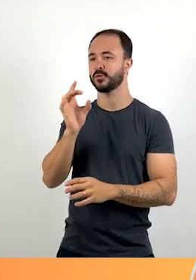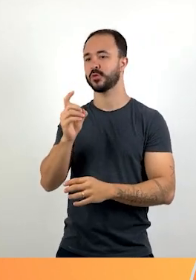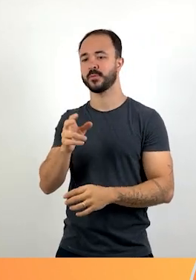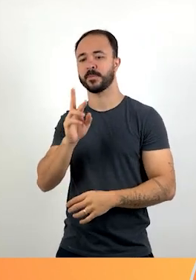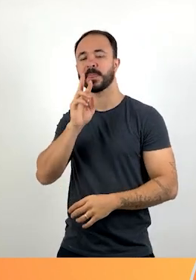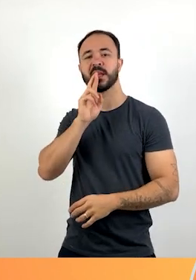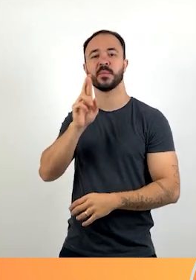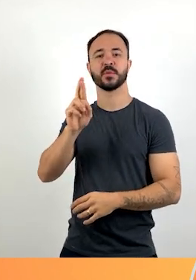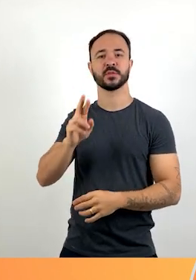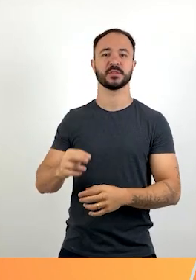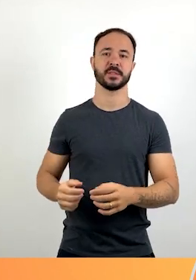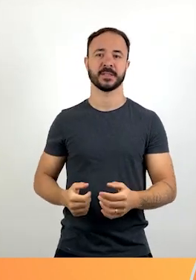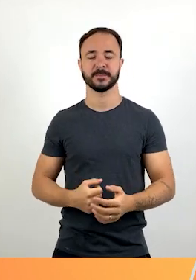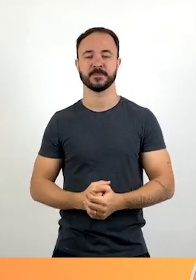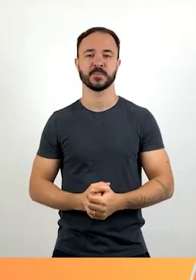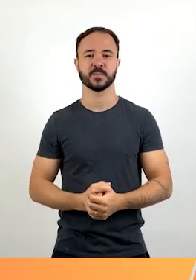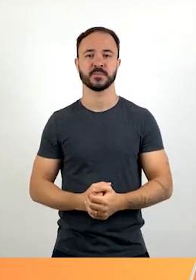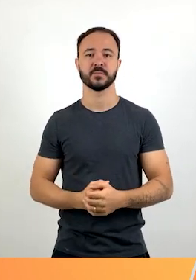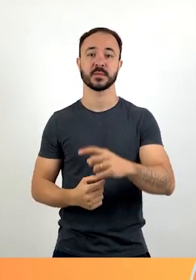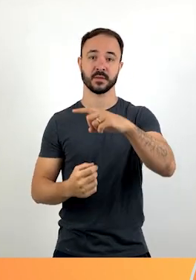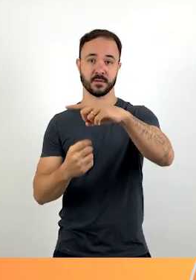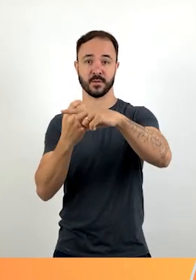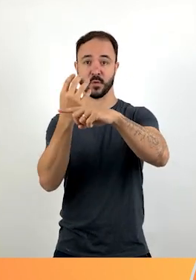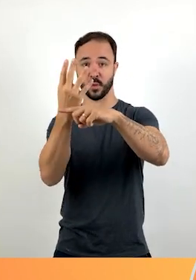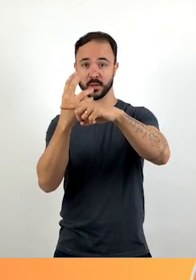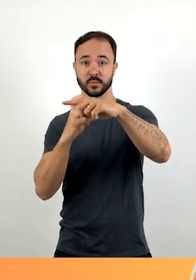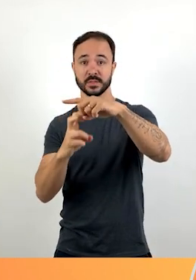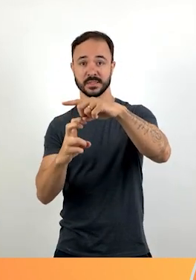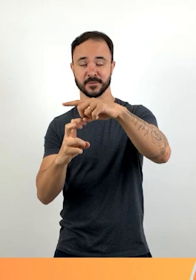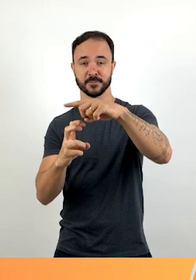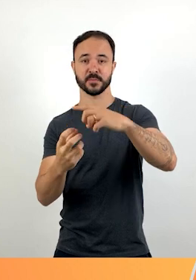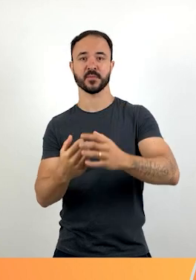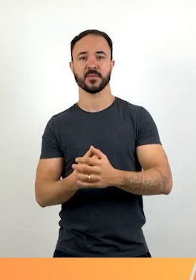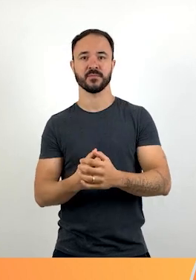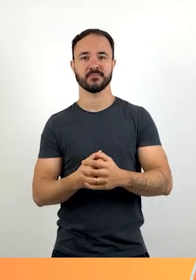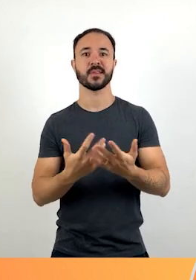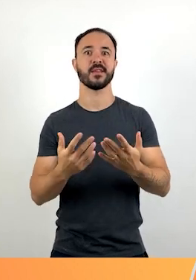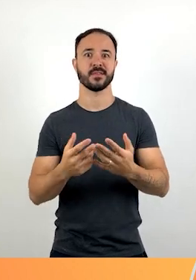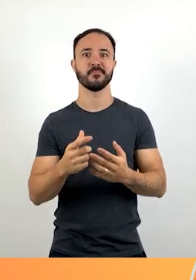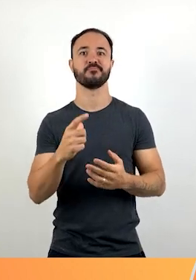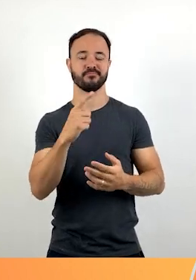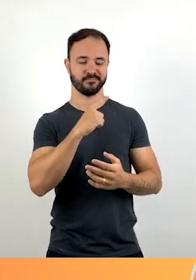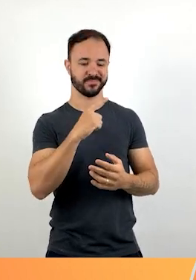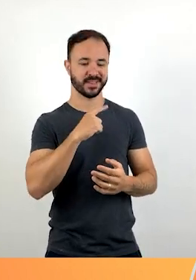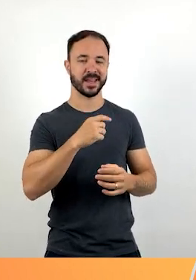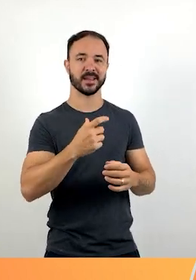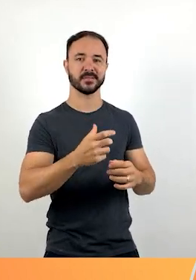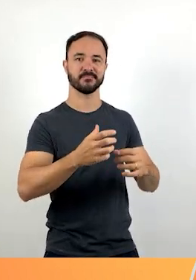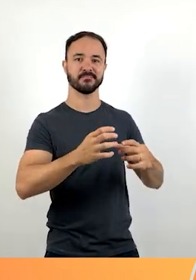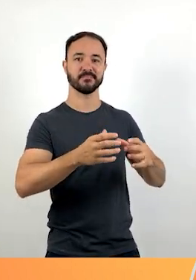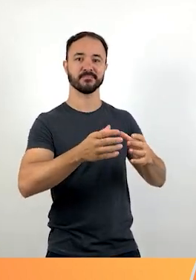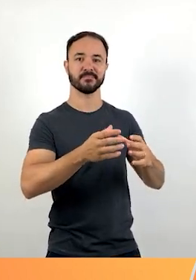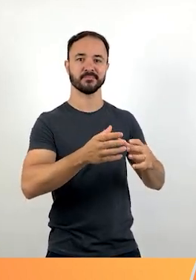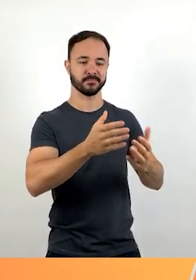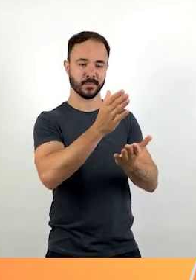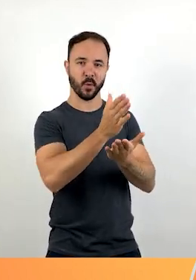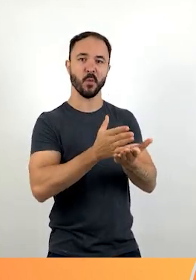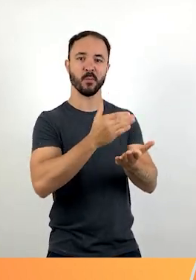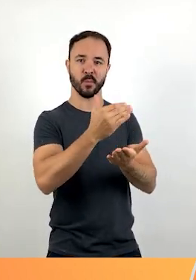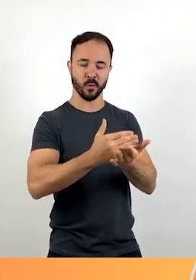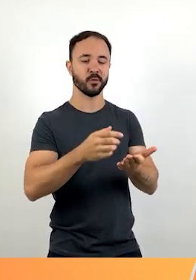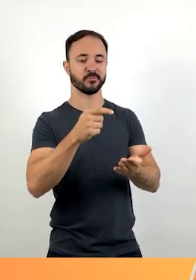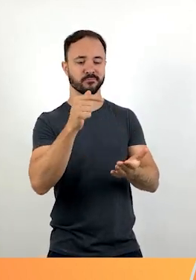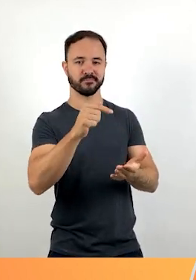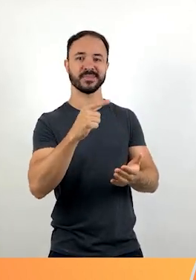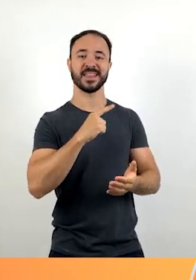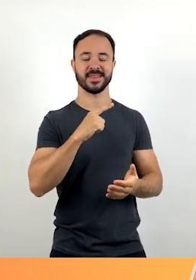é 4. E aqui fica 4 sobre 5. Quer dizer que o que restou do bolo foi 4 sobre 5, né? Porque,